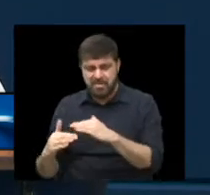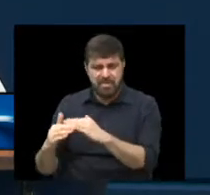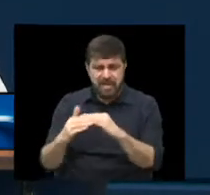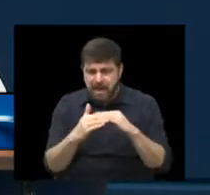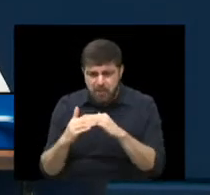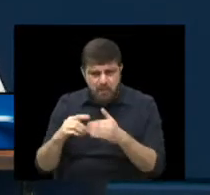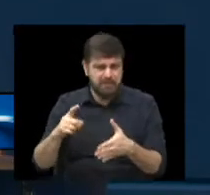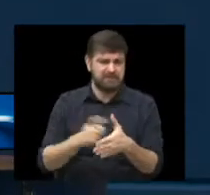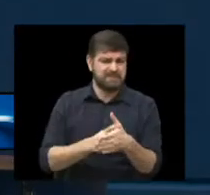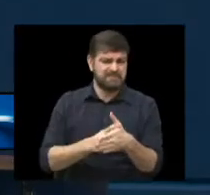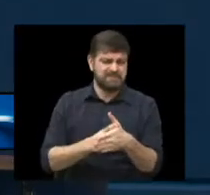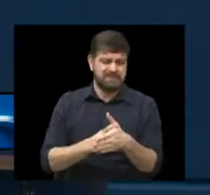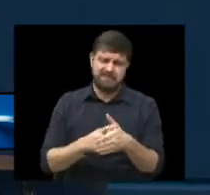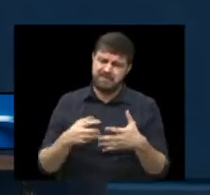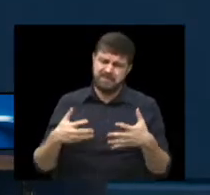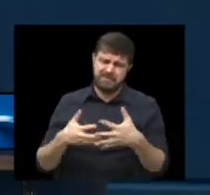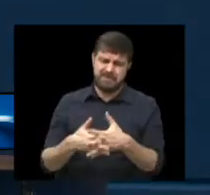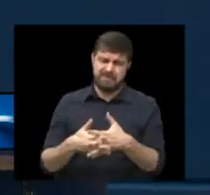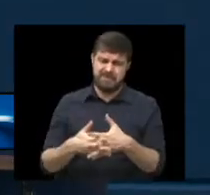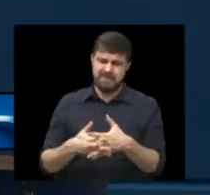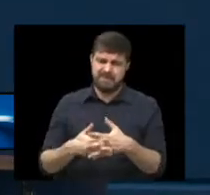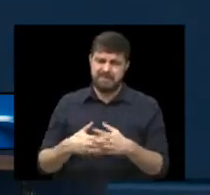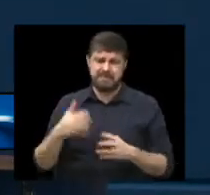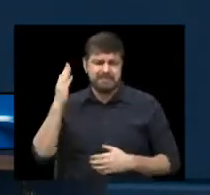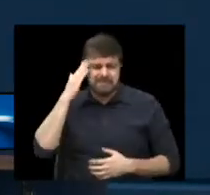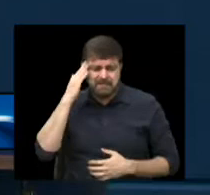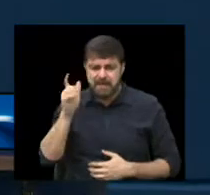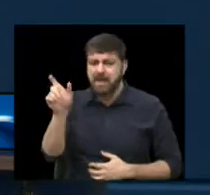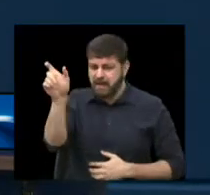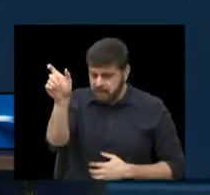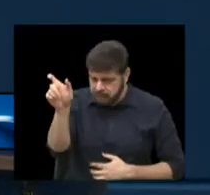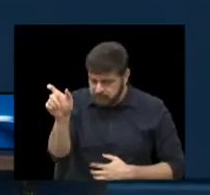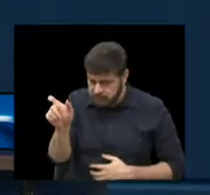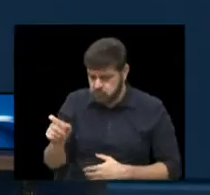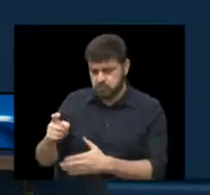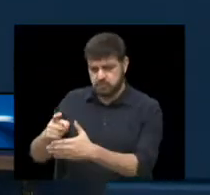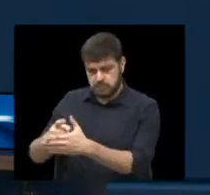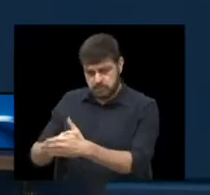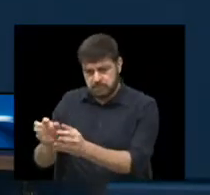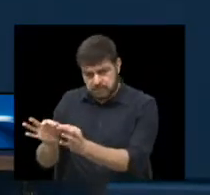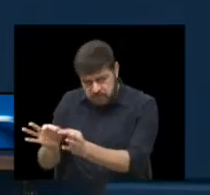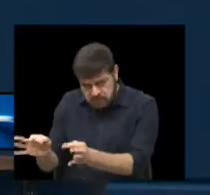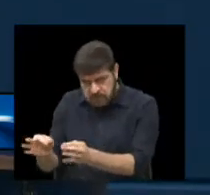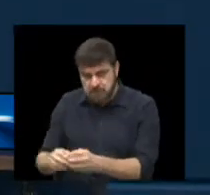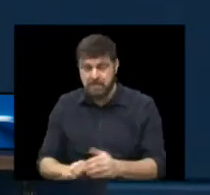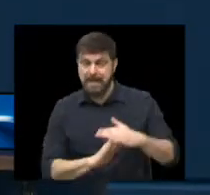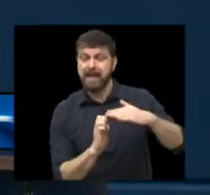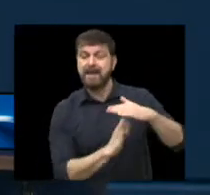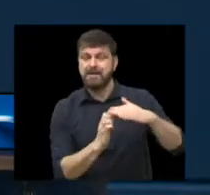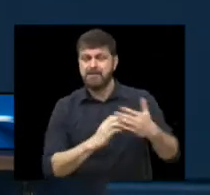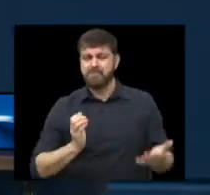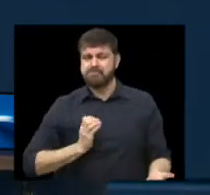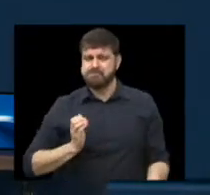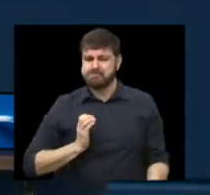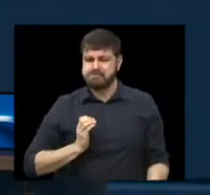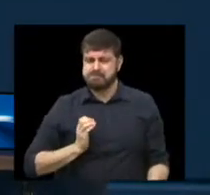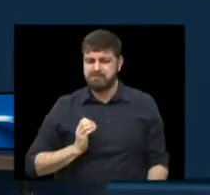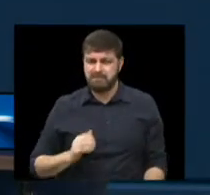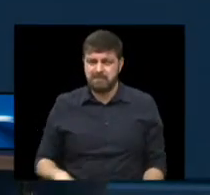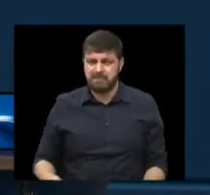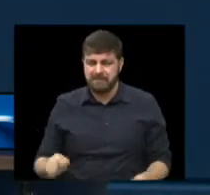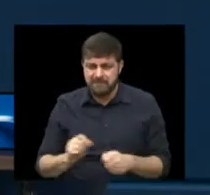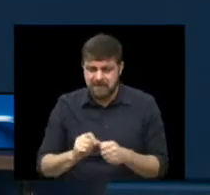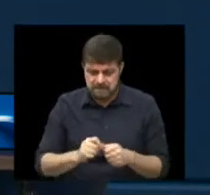como sendo iguais, sem um escalonamento. O projeto apresenta um escalonamento, mas baseado no número das